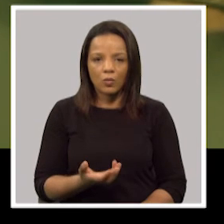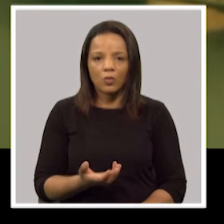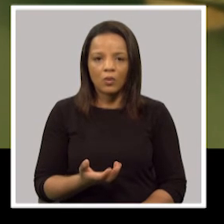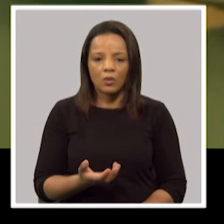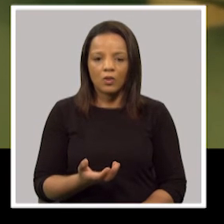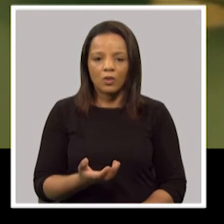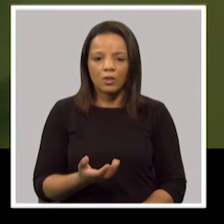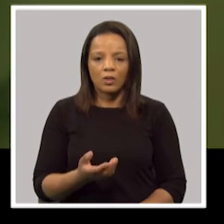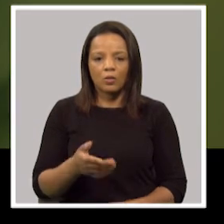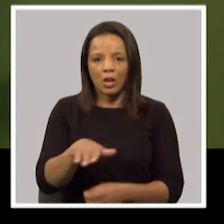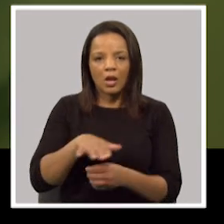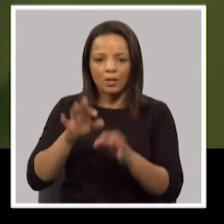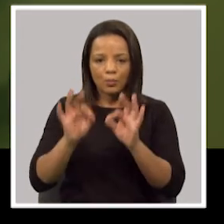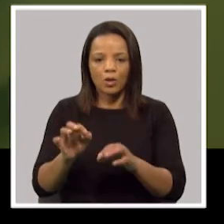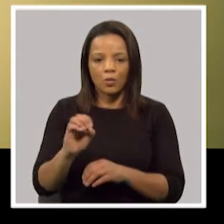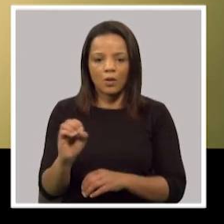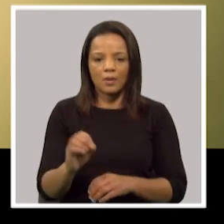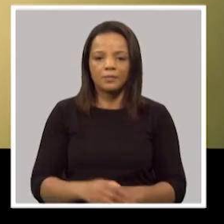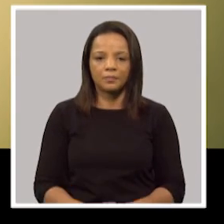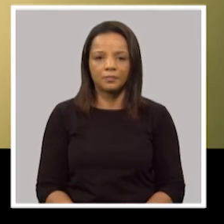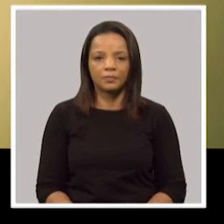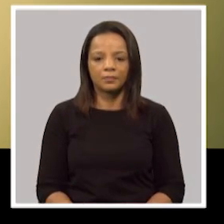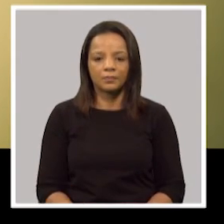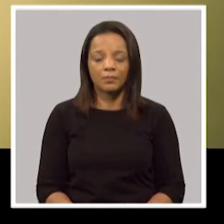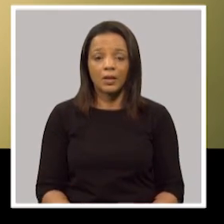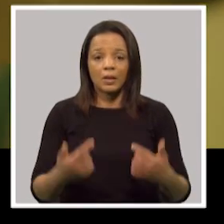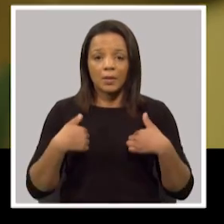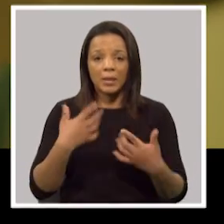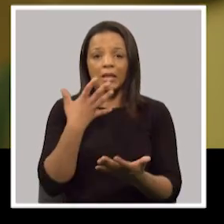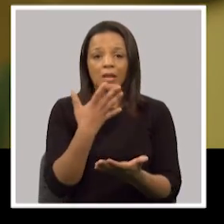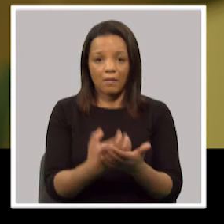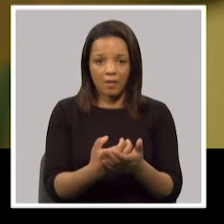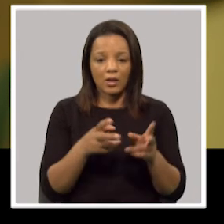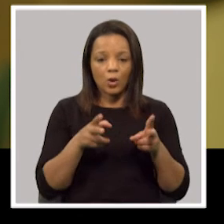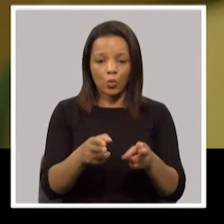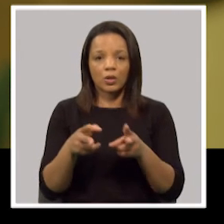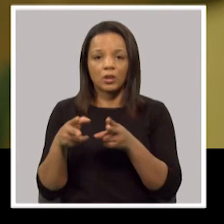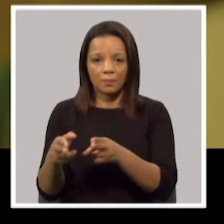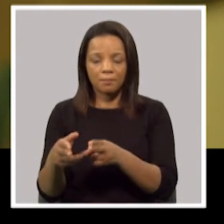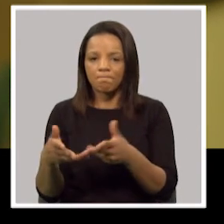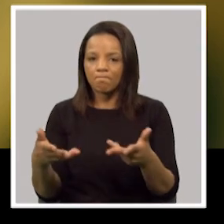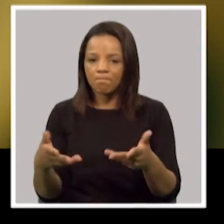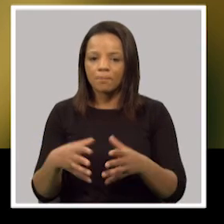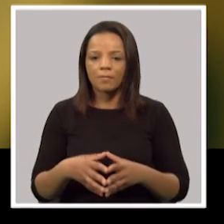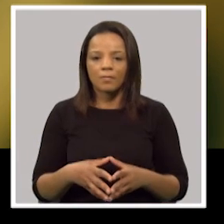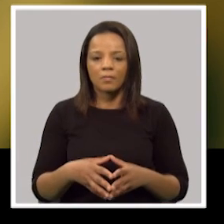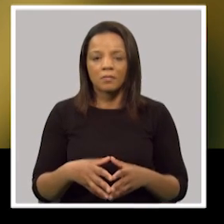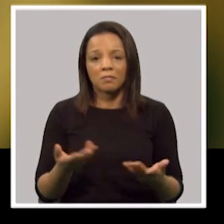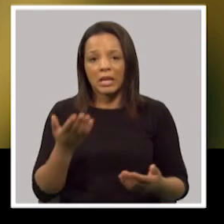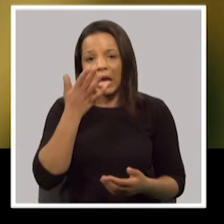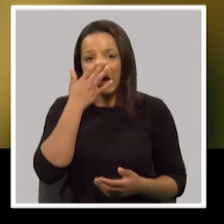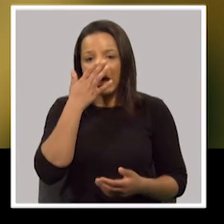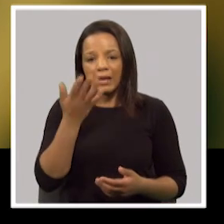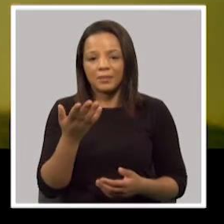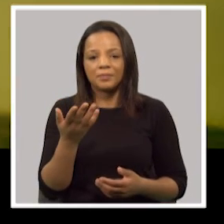não estar no sítio certo. Para mim, gravar esta curta-metragem foi